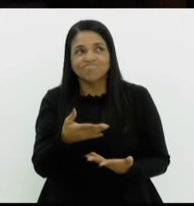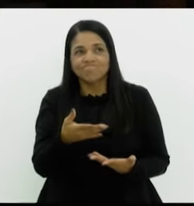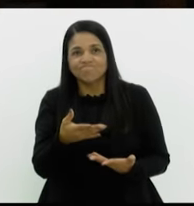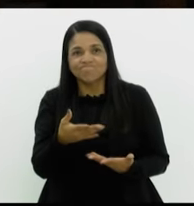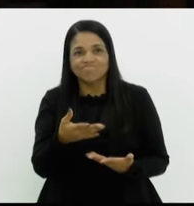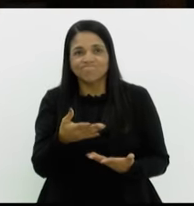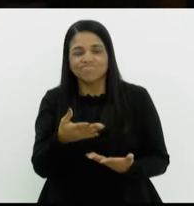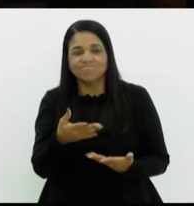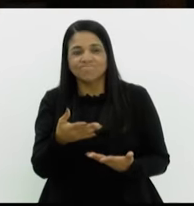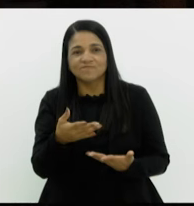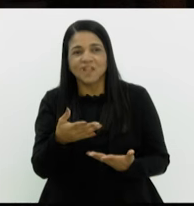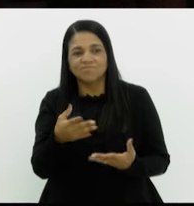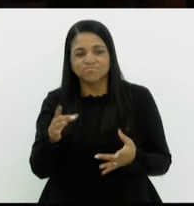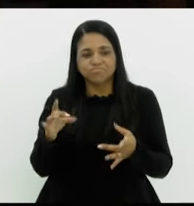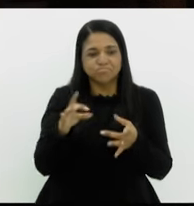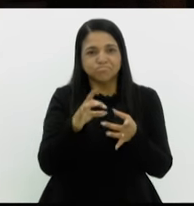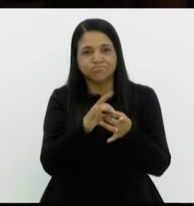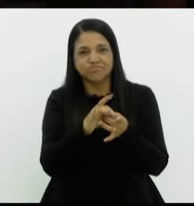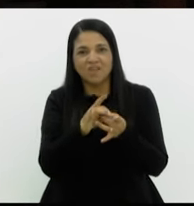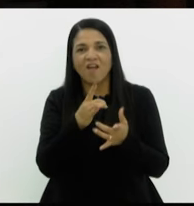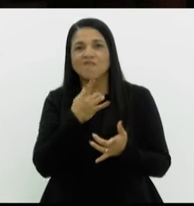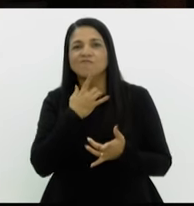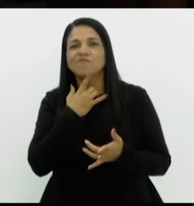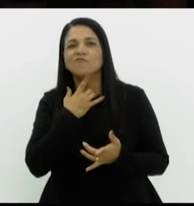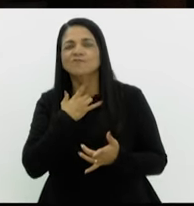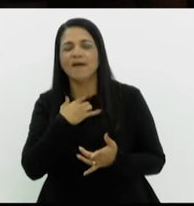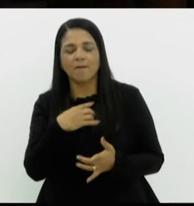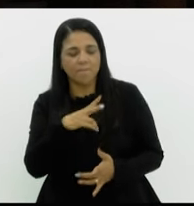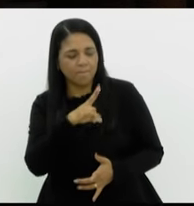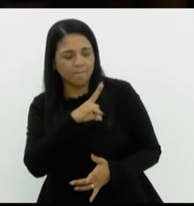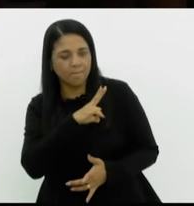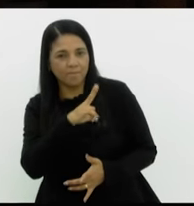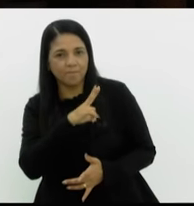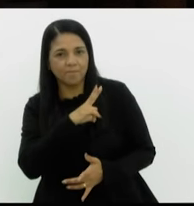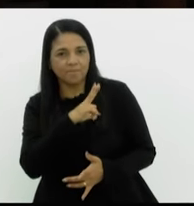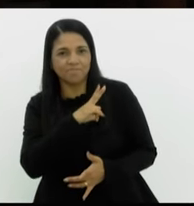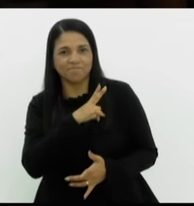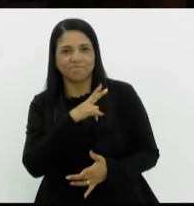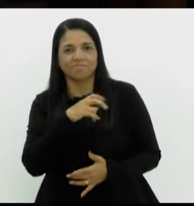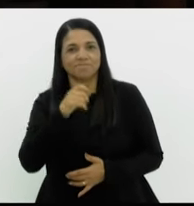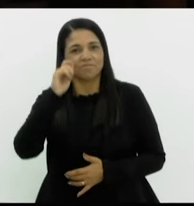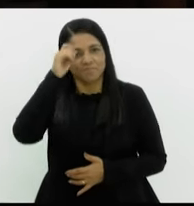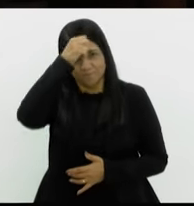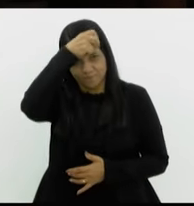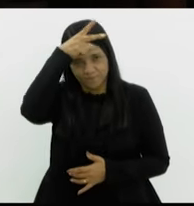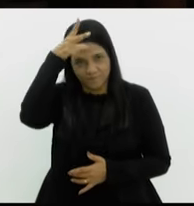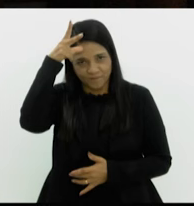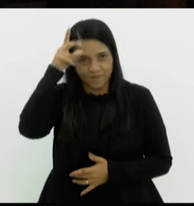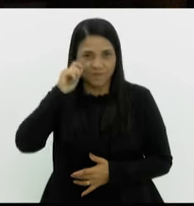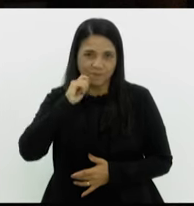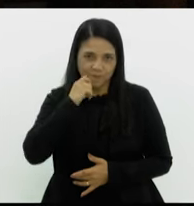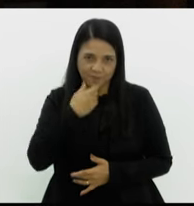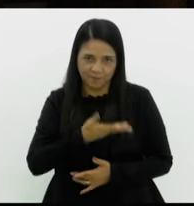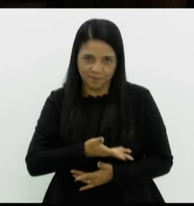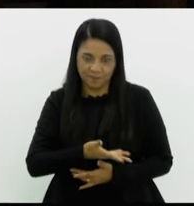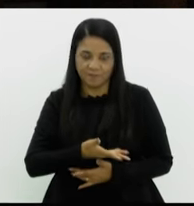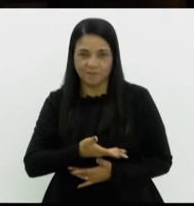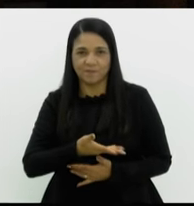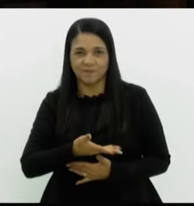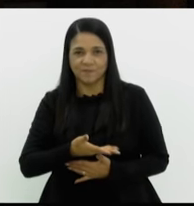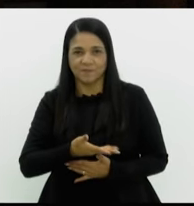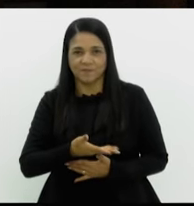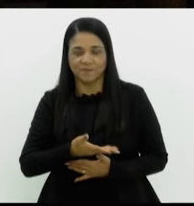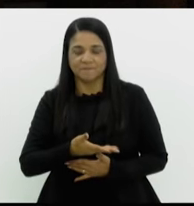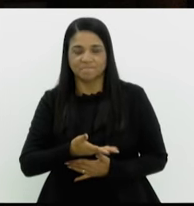totalmente alinhadas com a vontade particular do atual gestor desse município. Essa é a